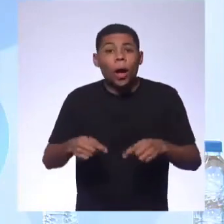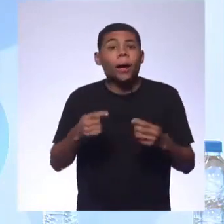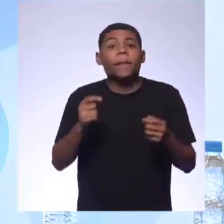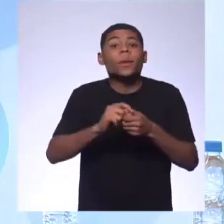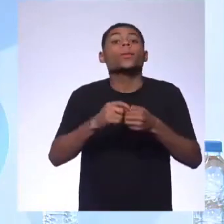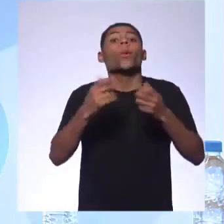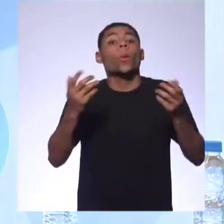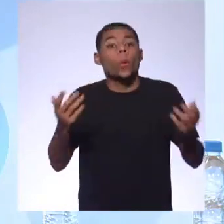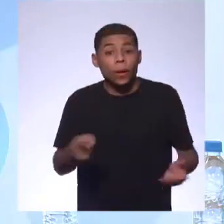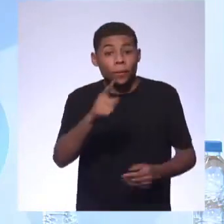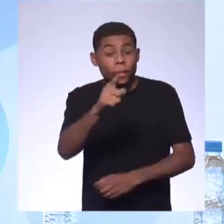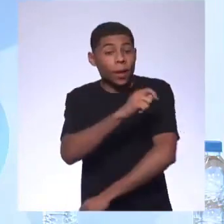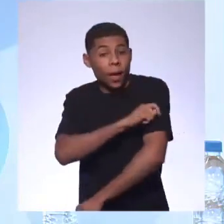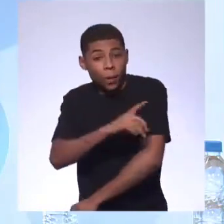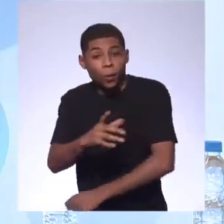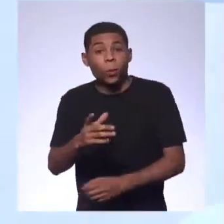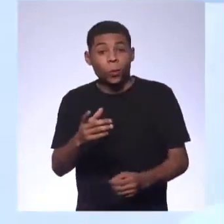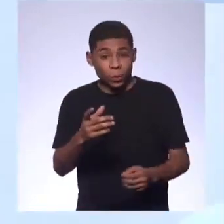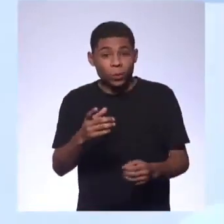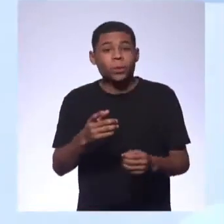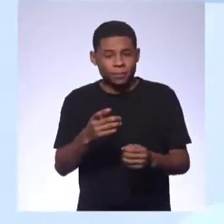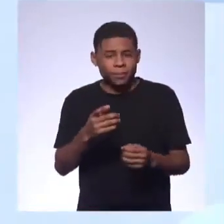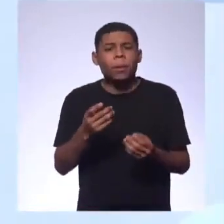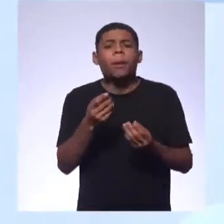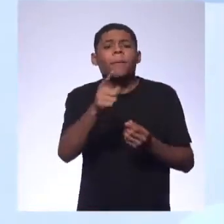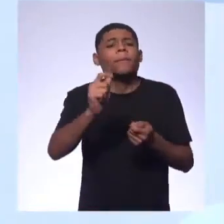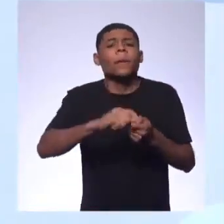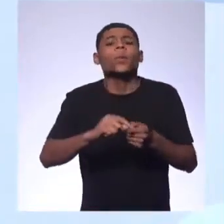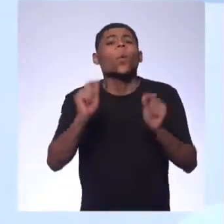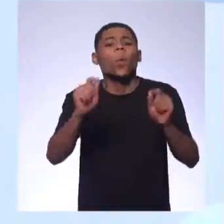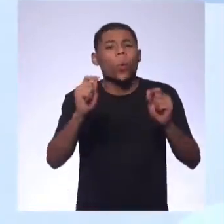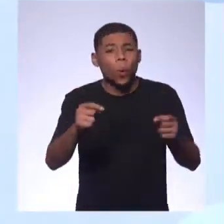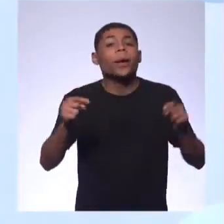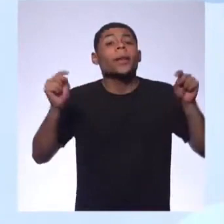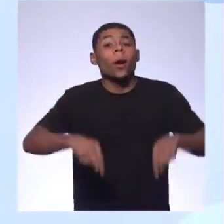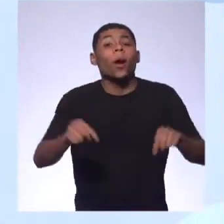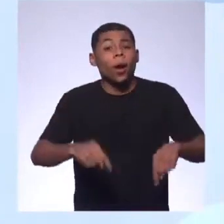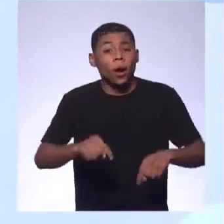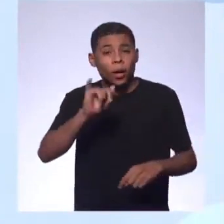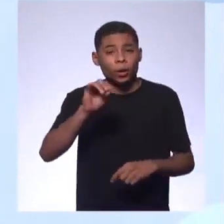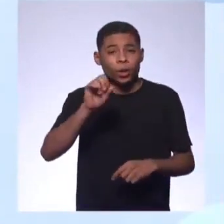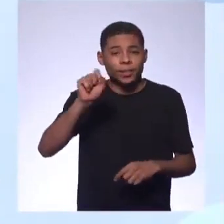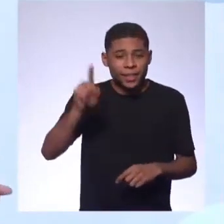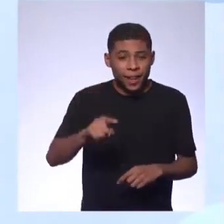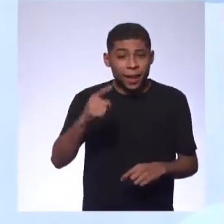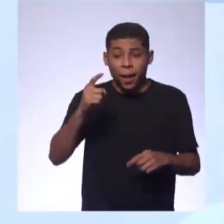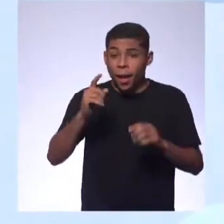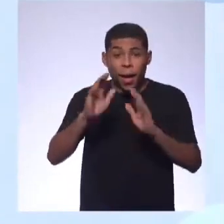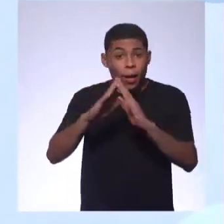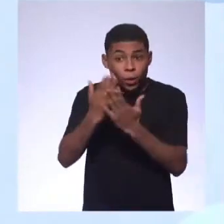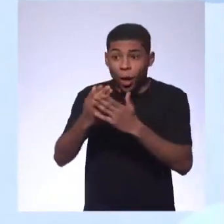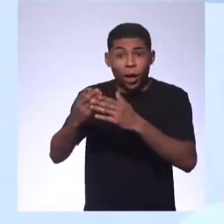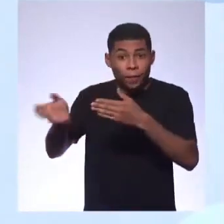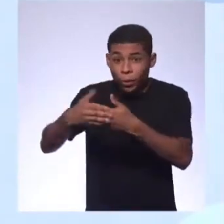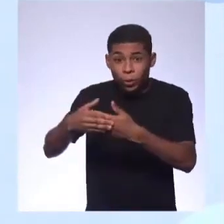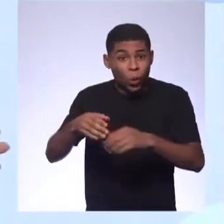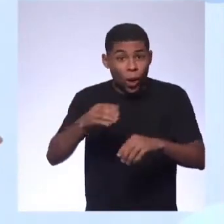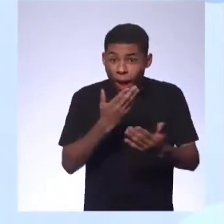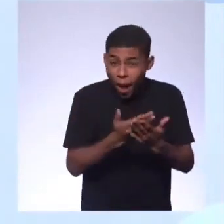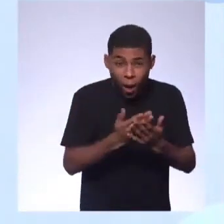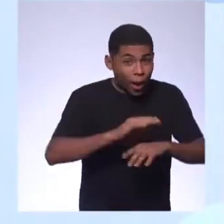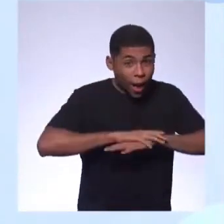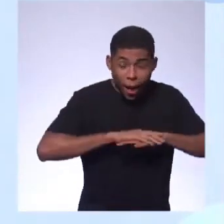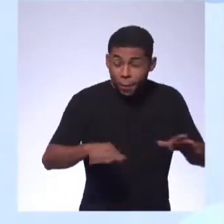Né? Você, aluno do ensino médio, o que você vai fazer da vida? E agora, José? Né? A escola fechou, a aula acabou, o